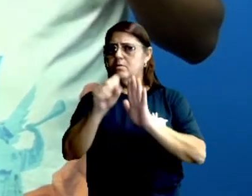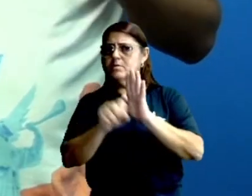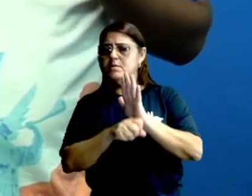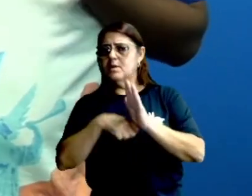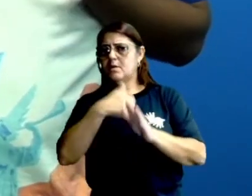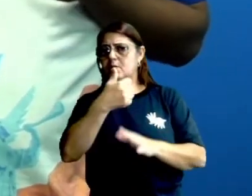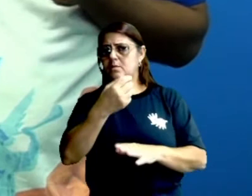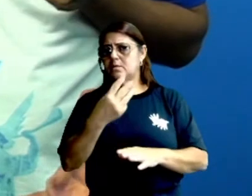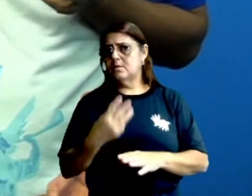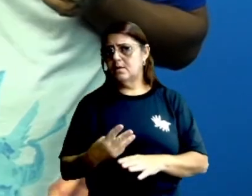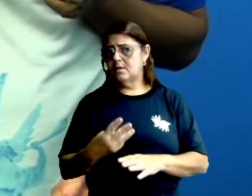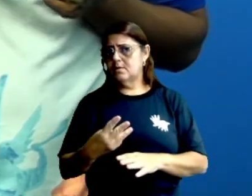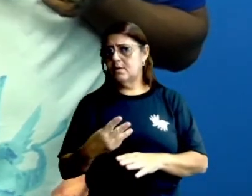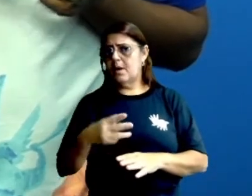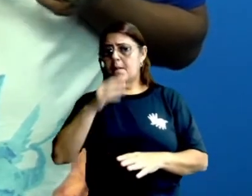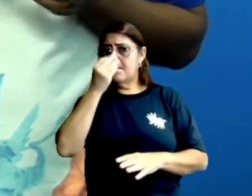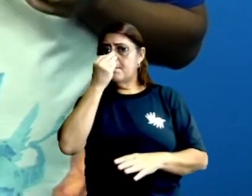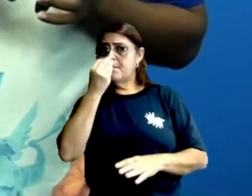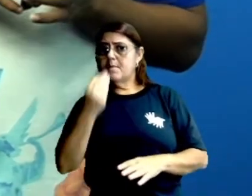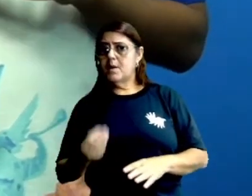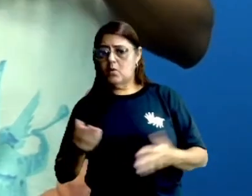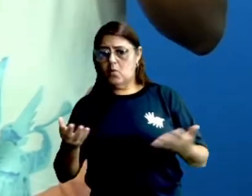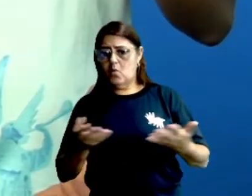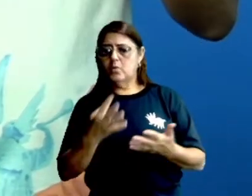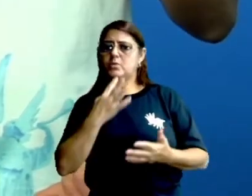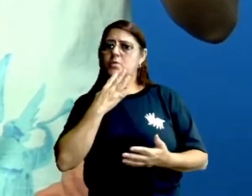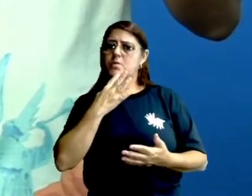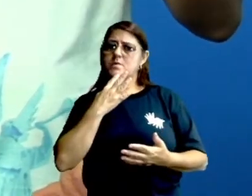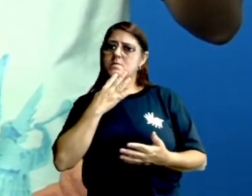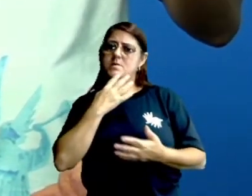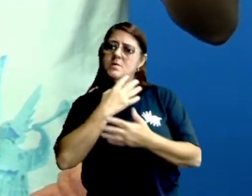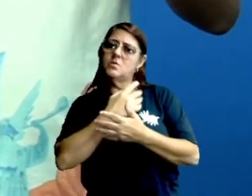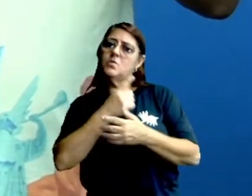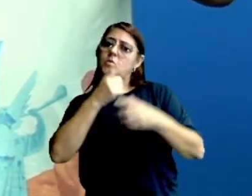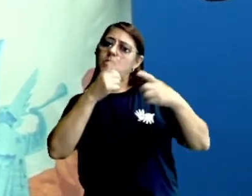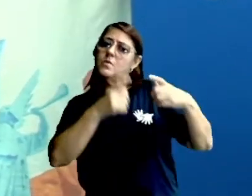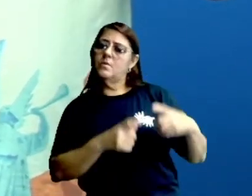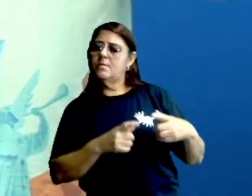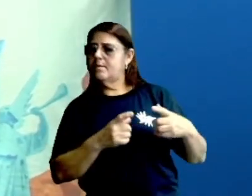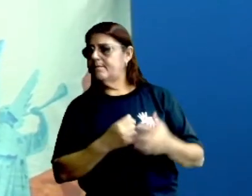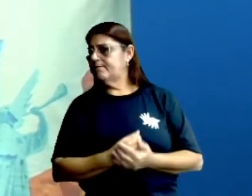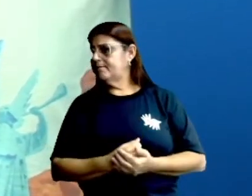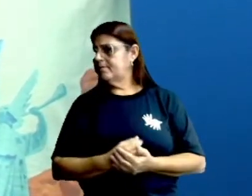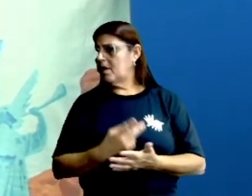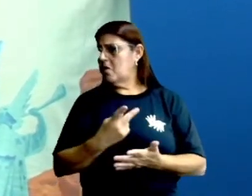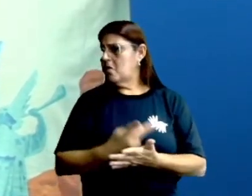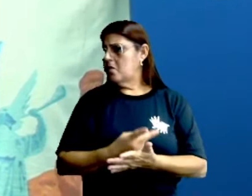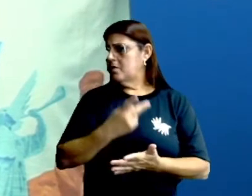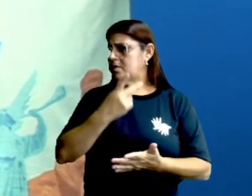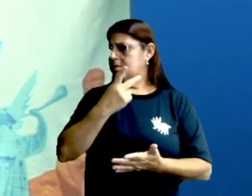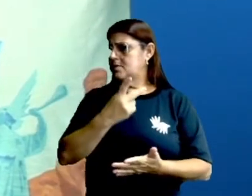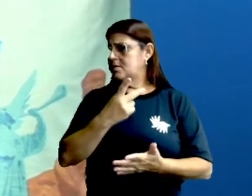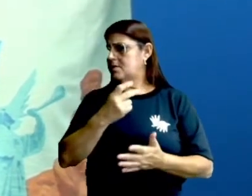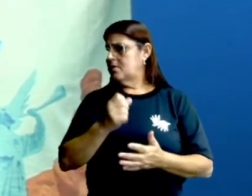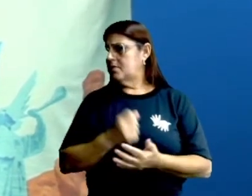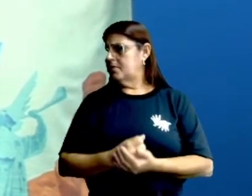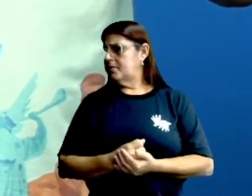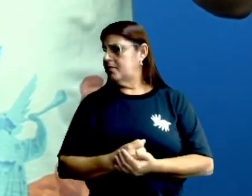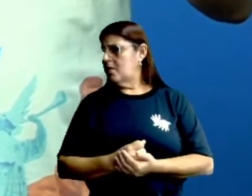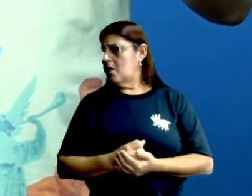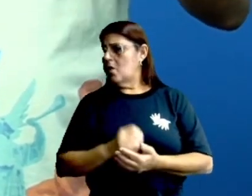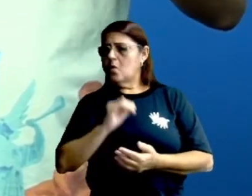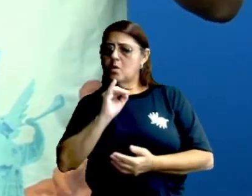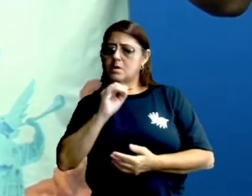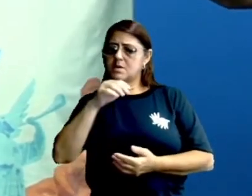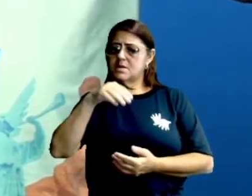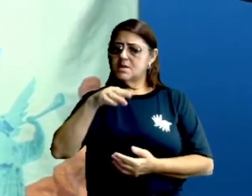XIII, né? O que hoje a gente conhece por Peru, certo? E aí o que aconteceu? Quando essa sociedade, quando esses incas eles